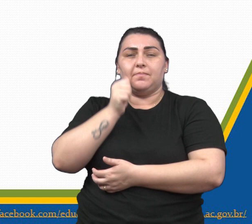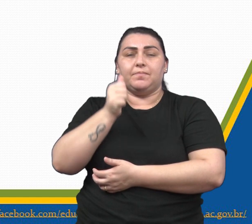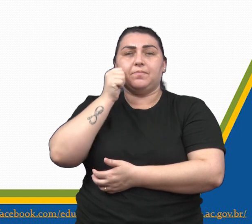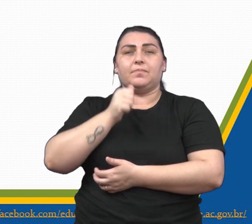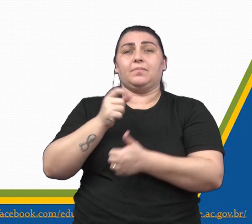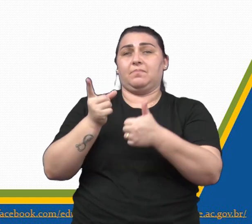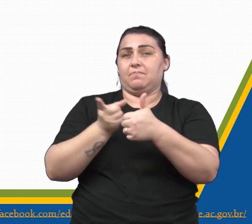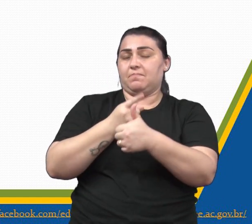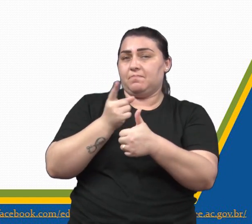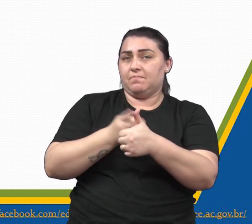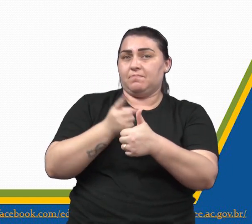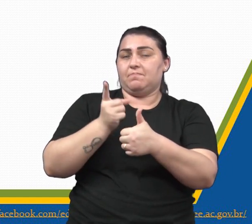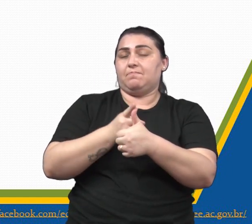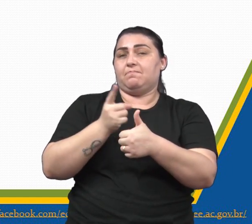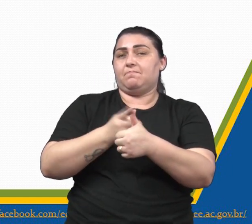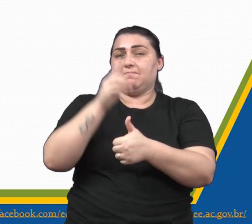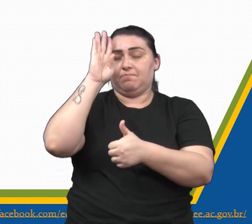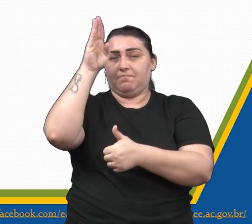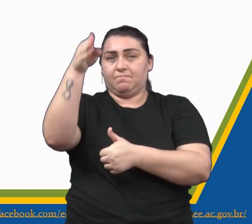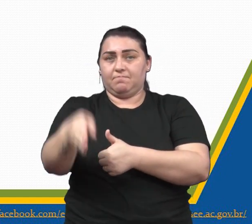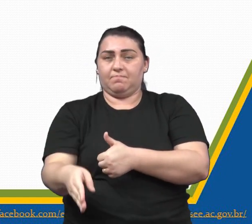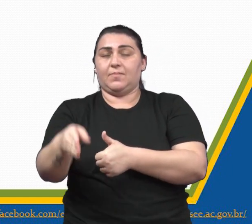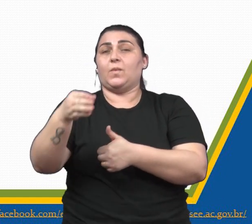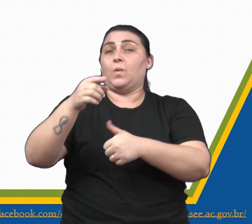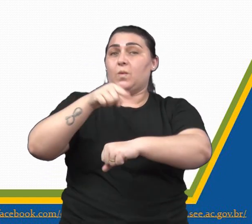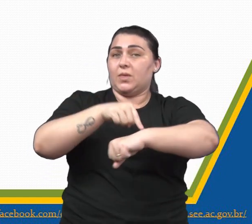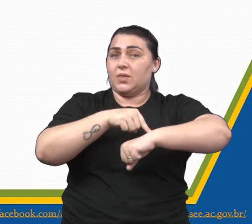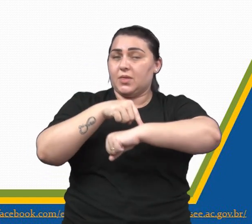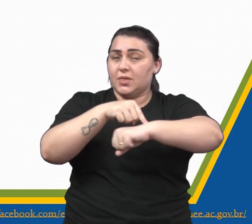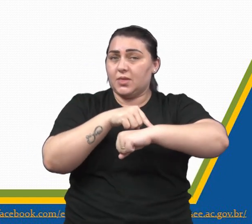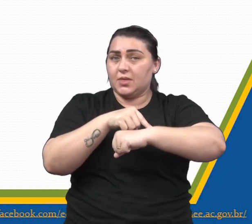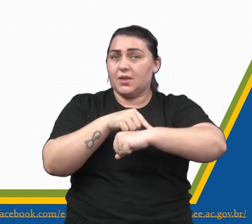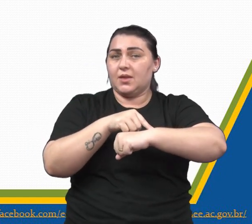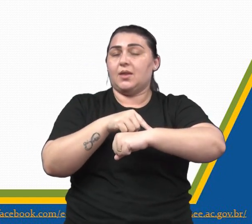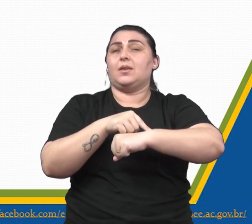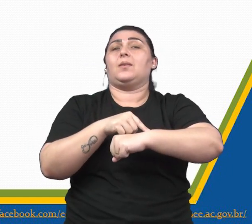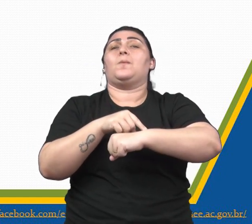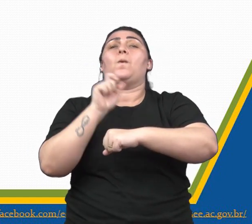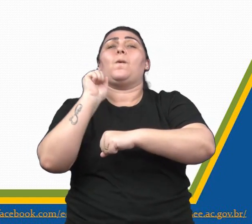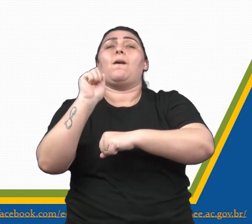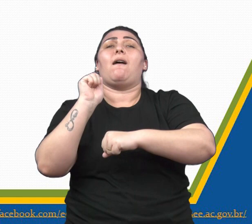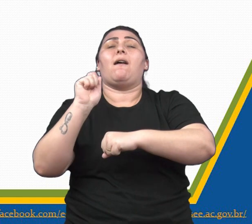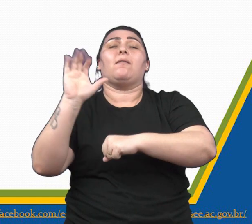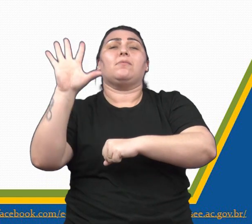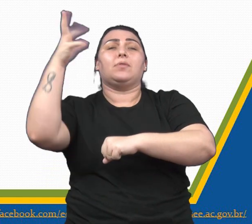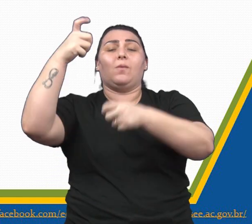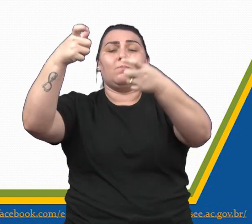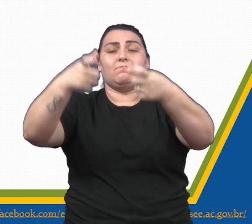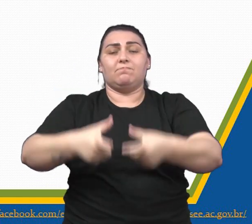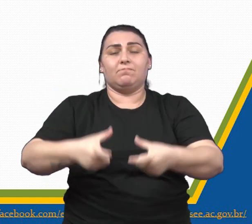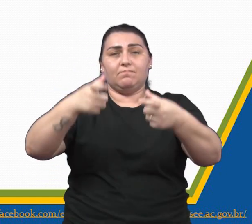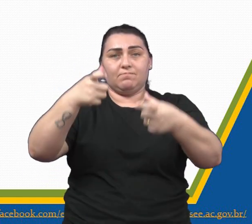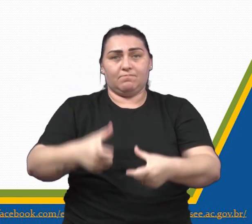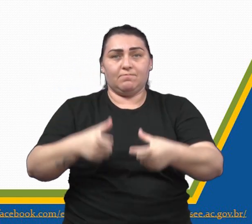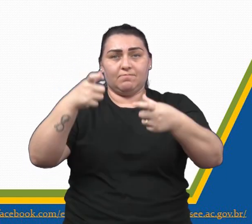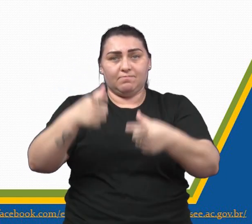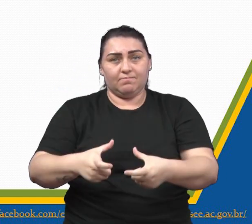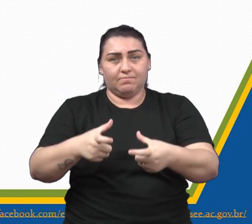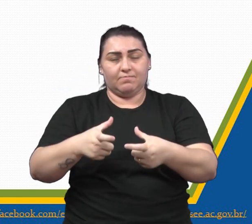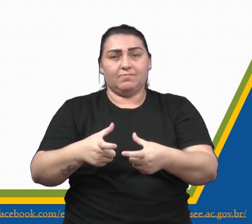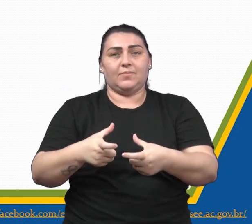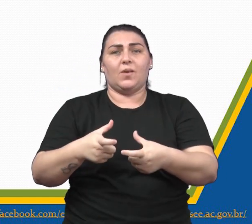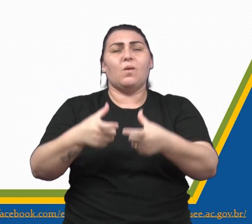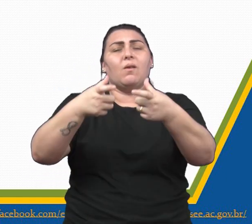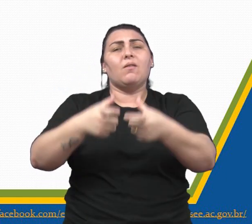dividem em principais e secundários, o tempo é a época dos fatos e o espaço, que é o ambiente,